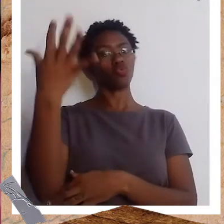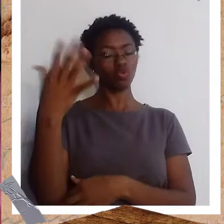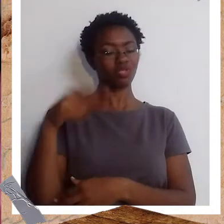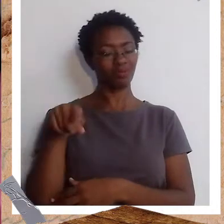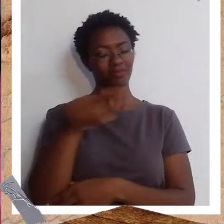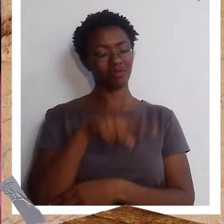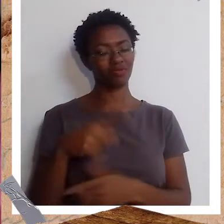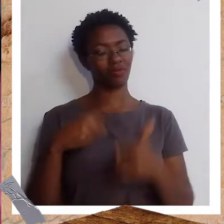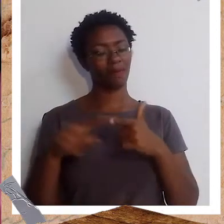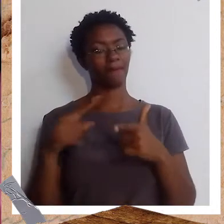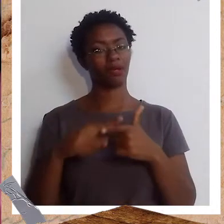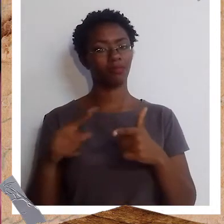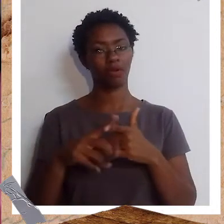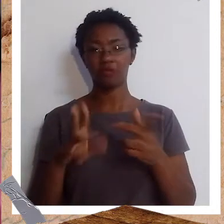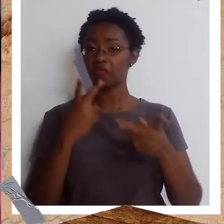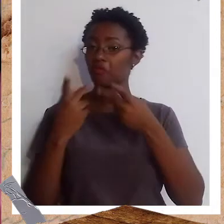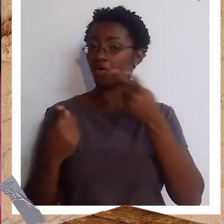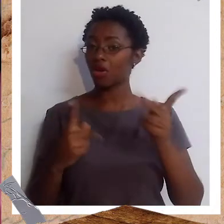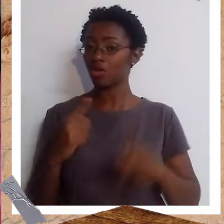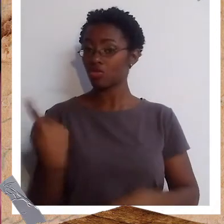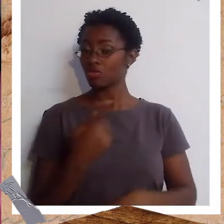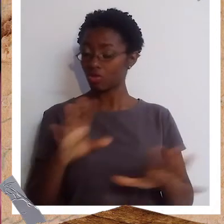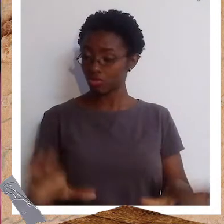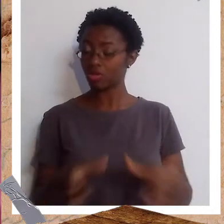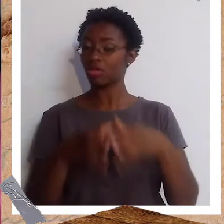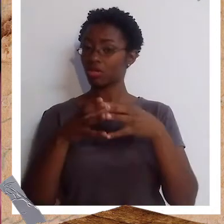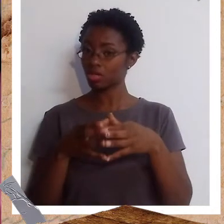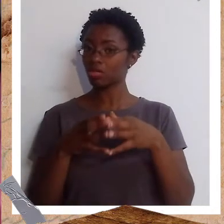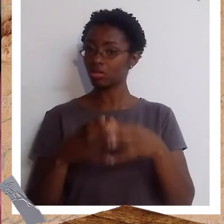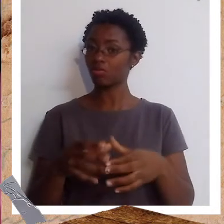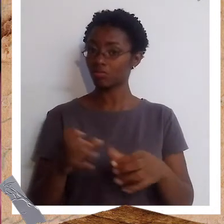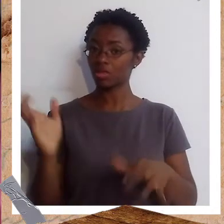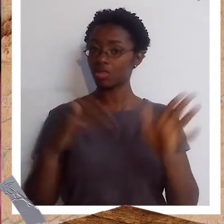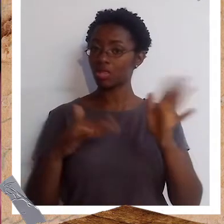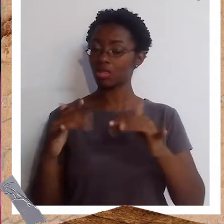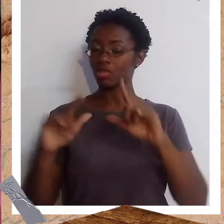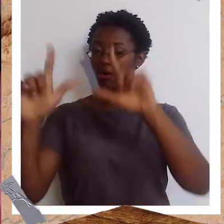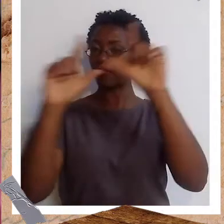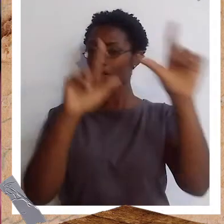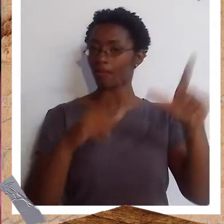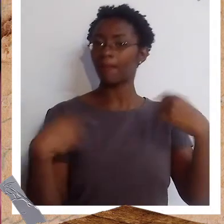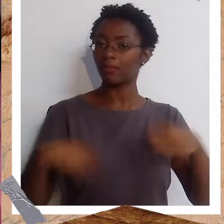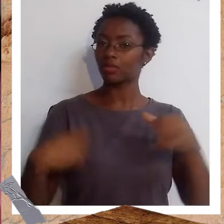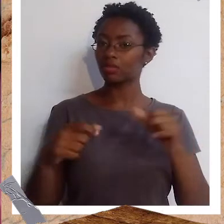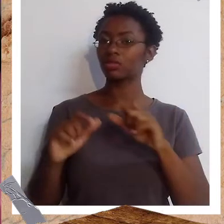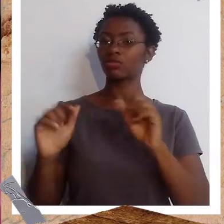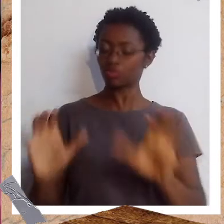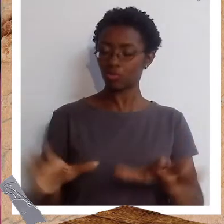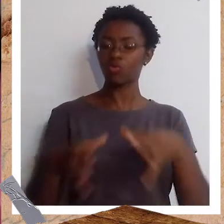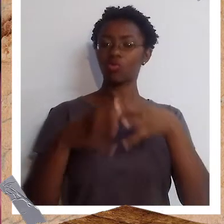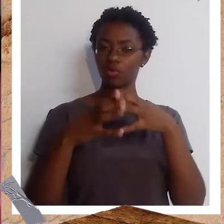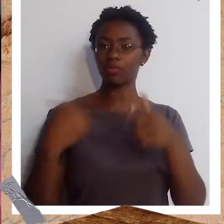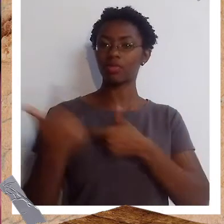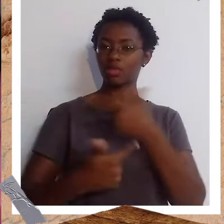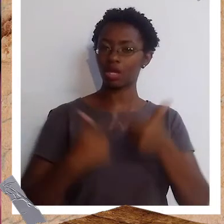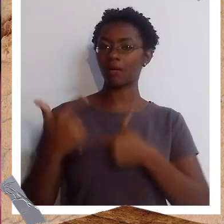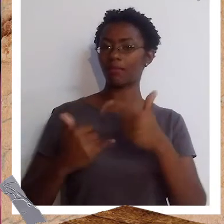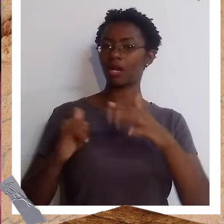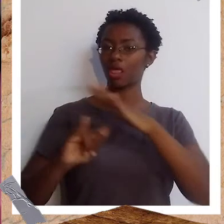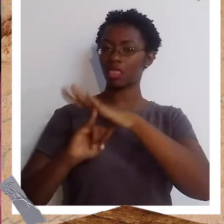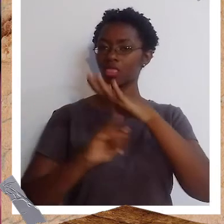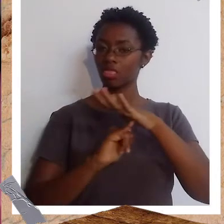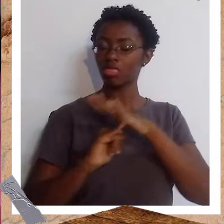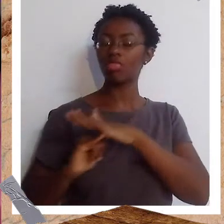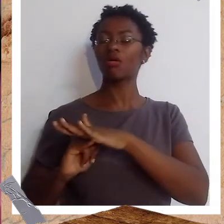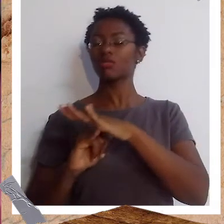questões. Quando eu mencionava que a gente era uma equipe, porque para fazer essa exposição precisávamos de uma equipe para trabalhar na instituição, para pensar a exposição.